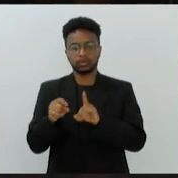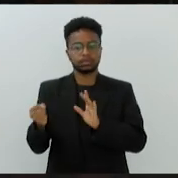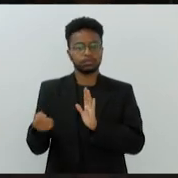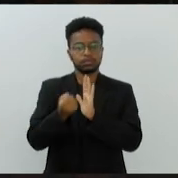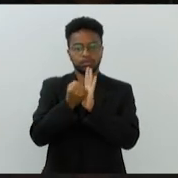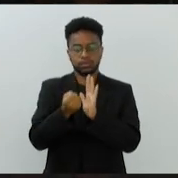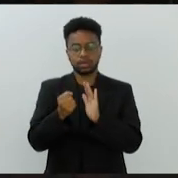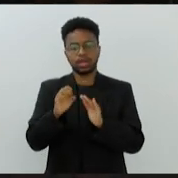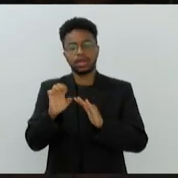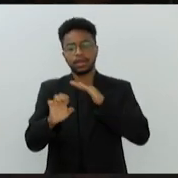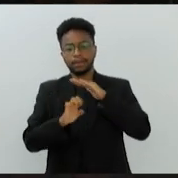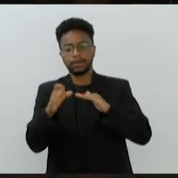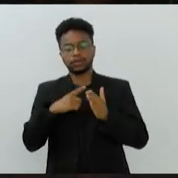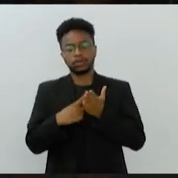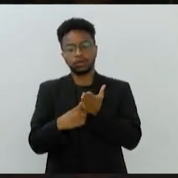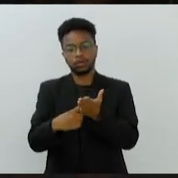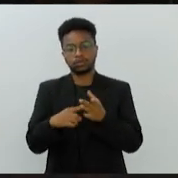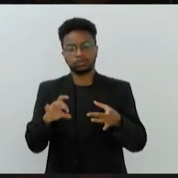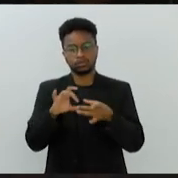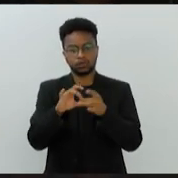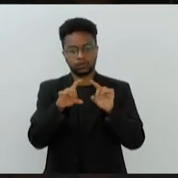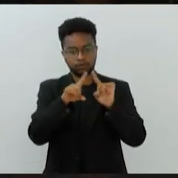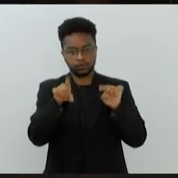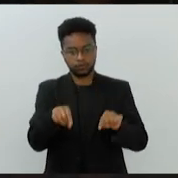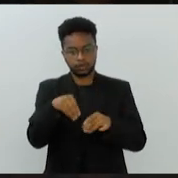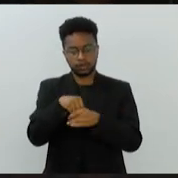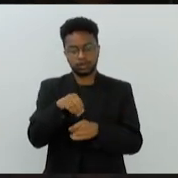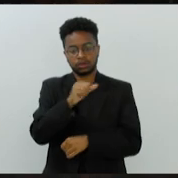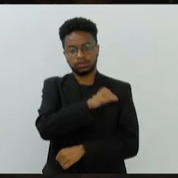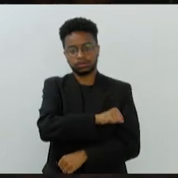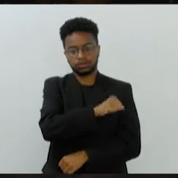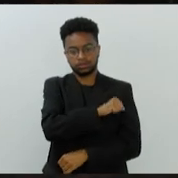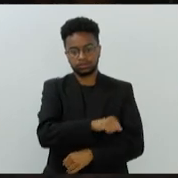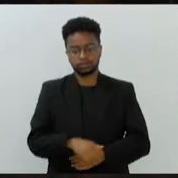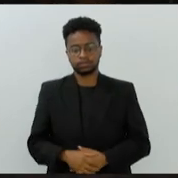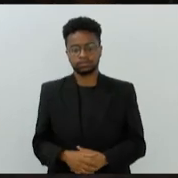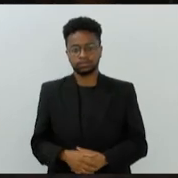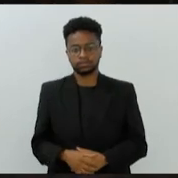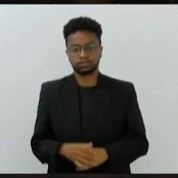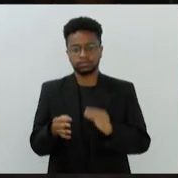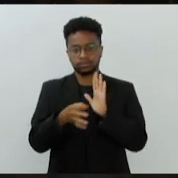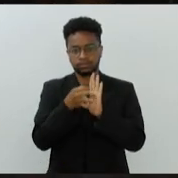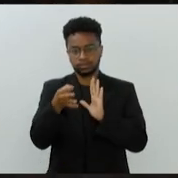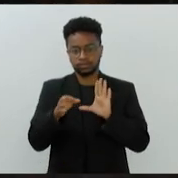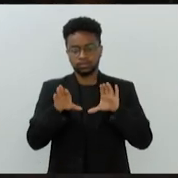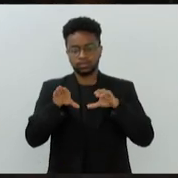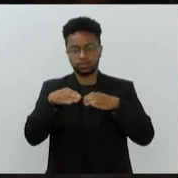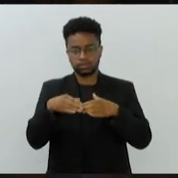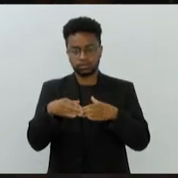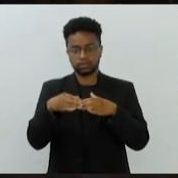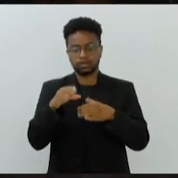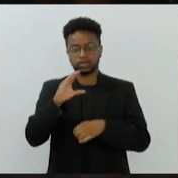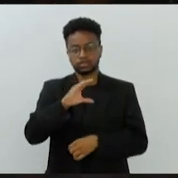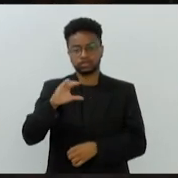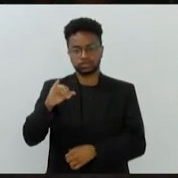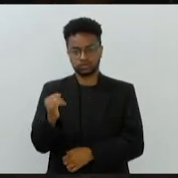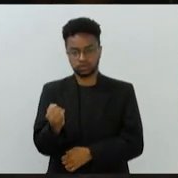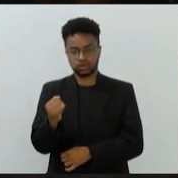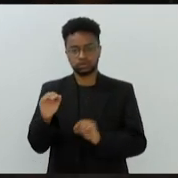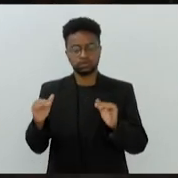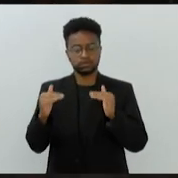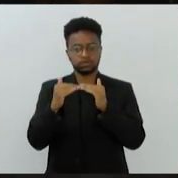Empresa Comprometida com o Trabalhador, no âmbito do Estado do Rio de Janeiro. Parecer das comissões Constituição e Justiça